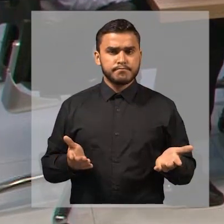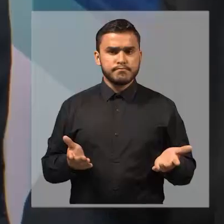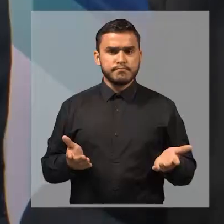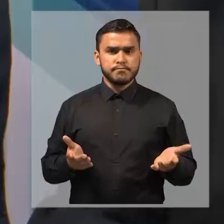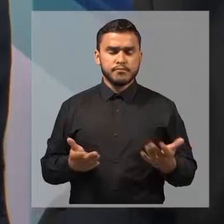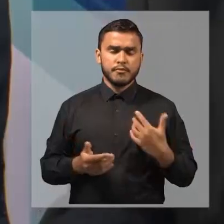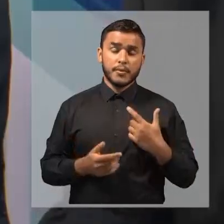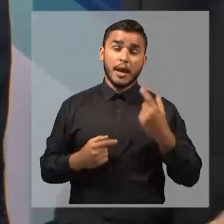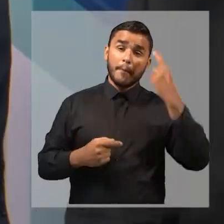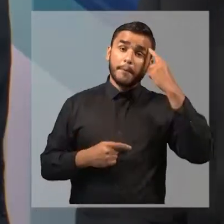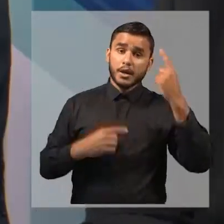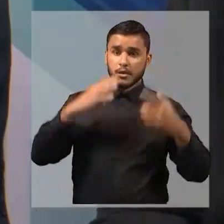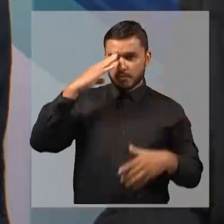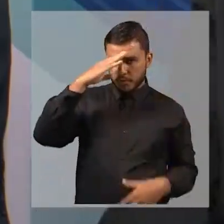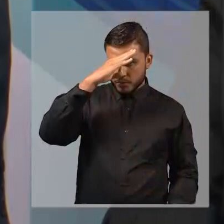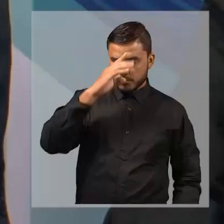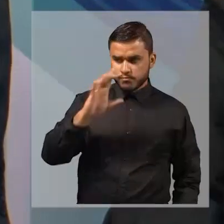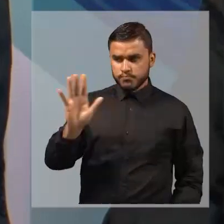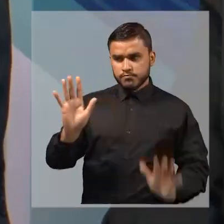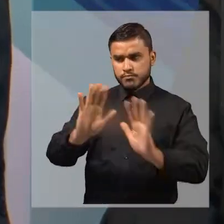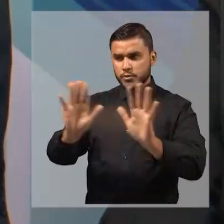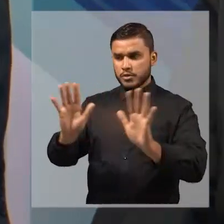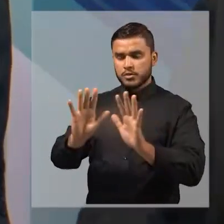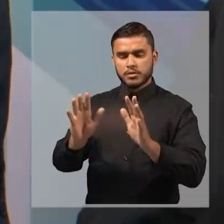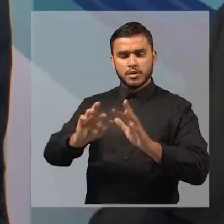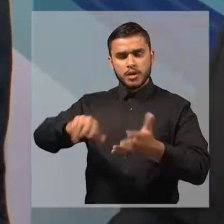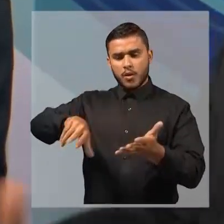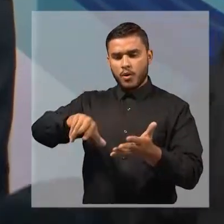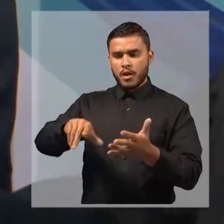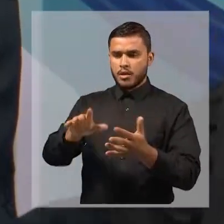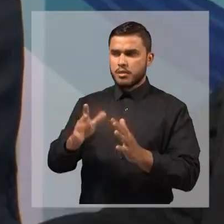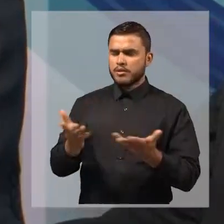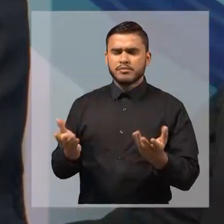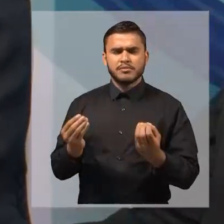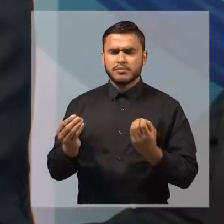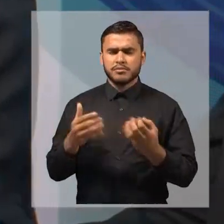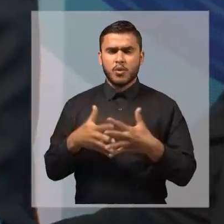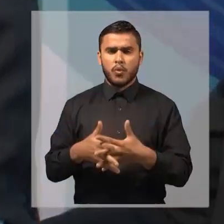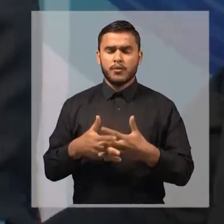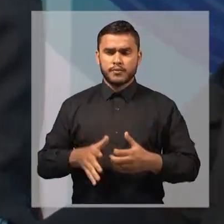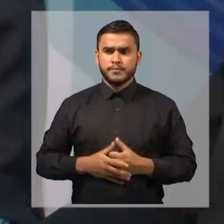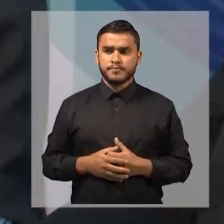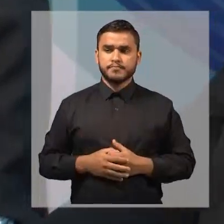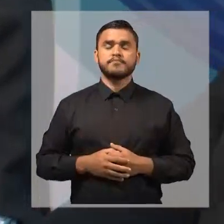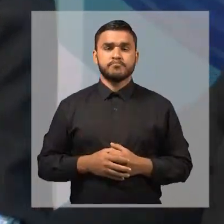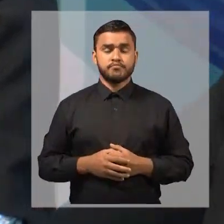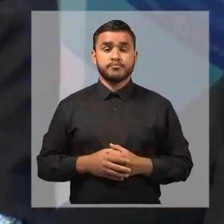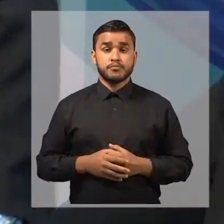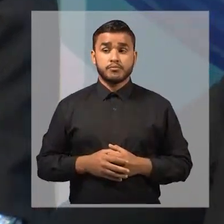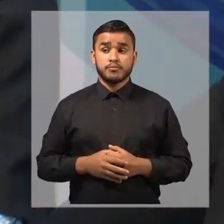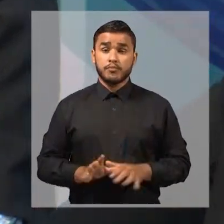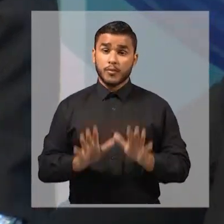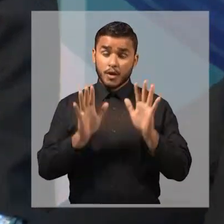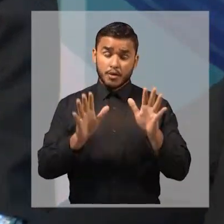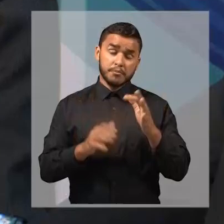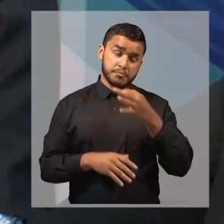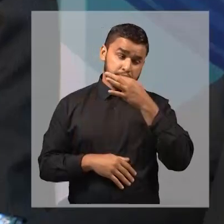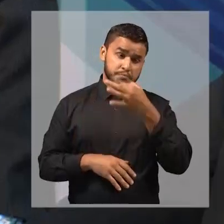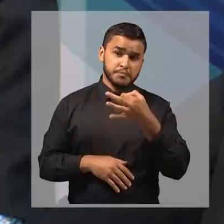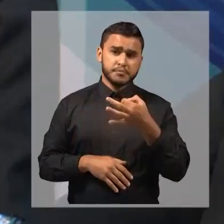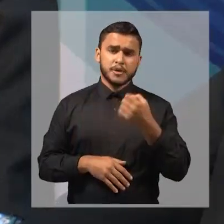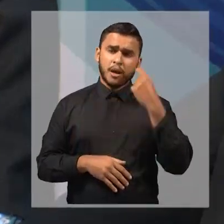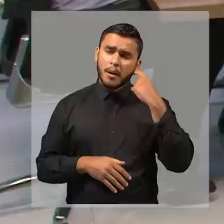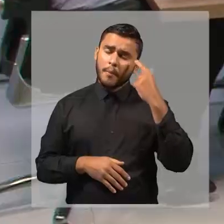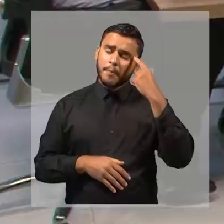vem um presidente e diz, não vai ser assim. Tá certo? Então, quer dizer... Só para pegar aqui, se a gente trabalha a questão da